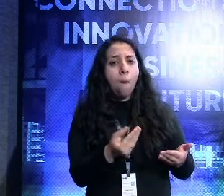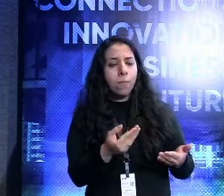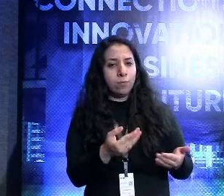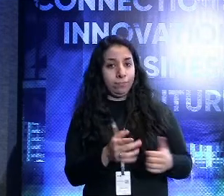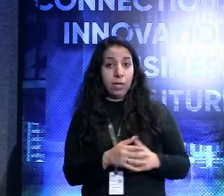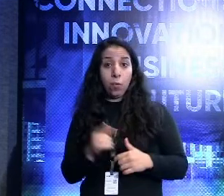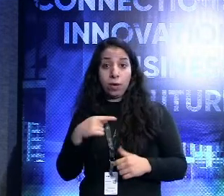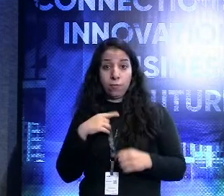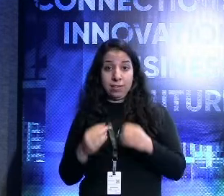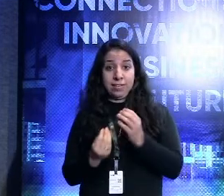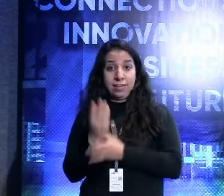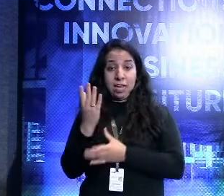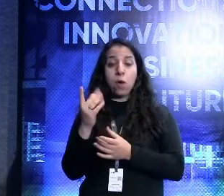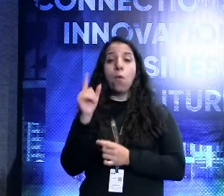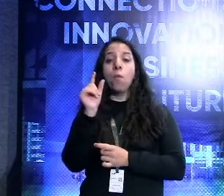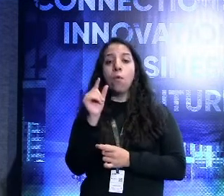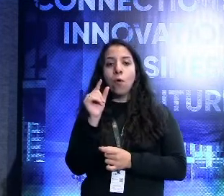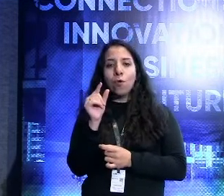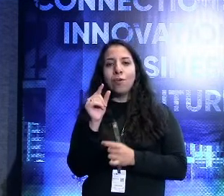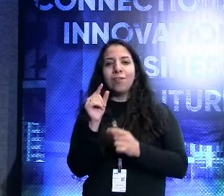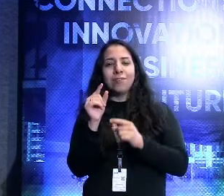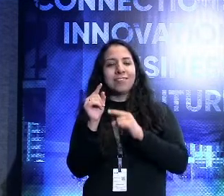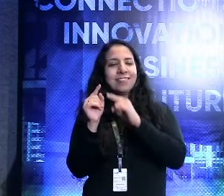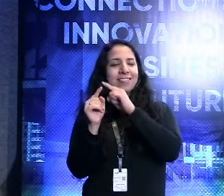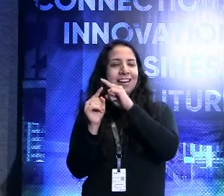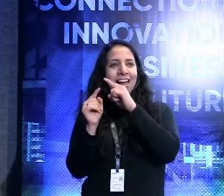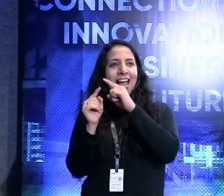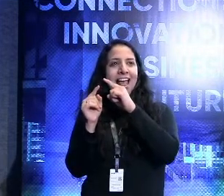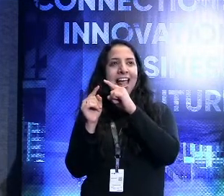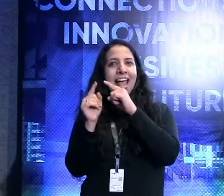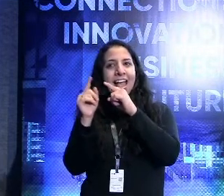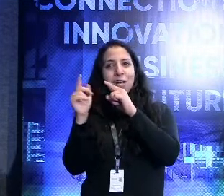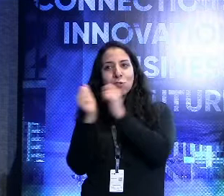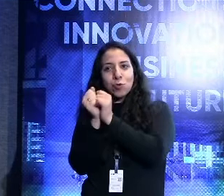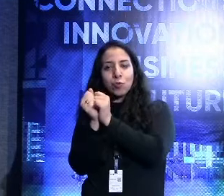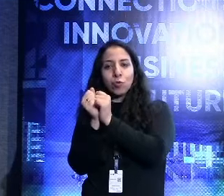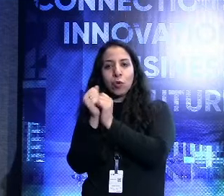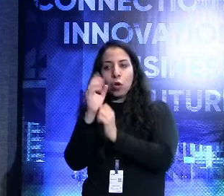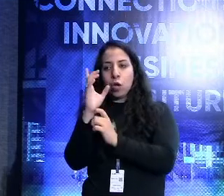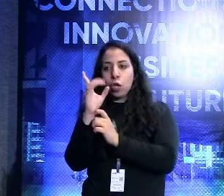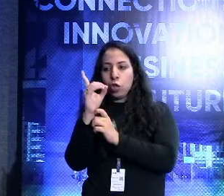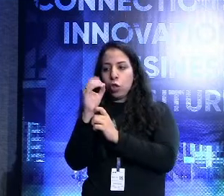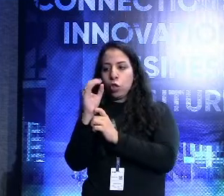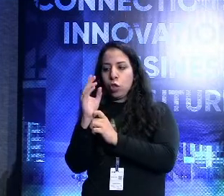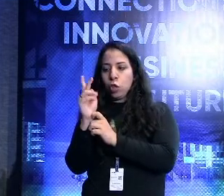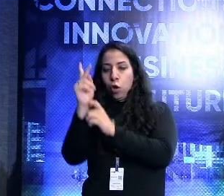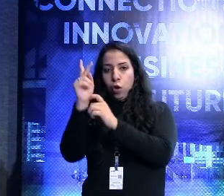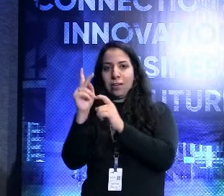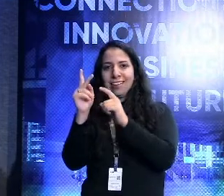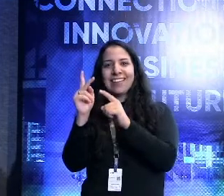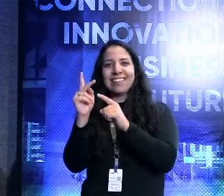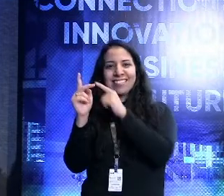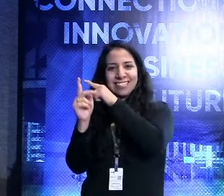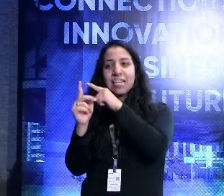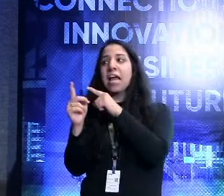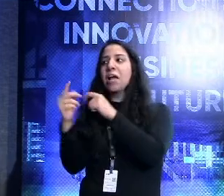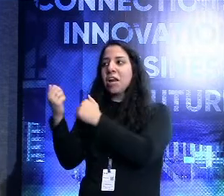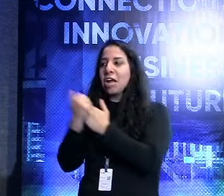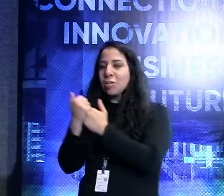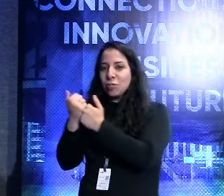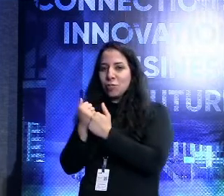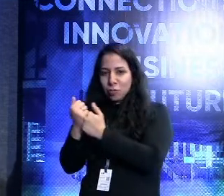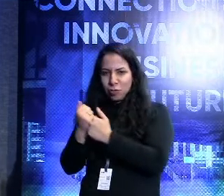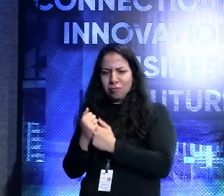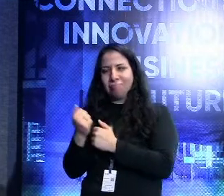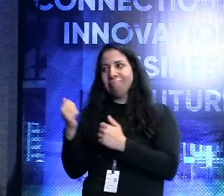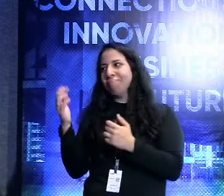junto com um visual designer da gente, ali da DOC, né? Que ele é um cara espetacular, então já agradecemos, inclusive, o Jonathan, que